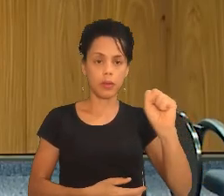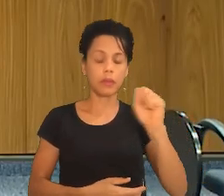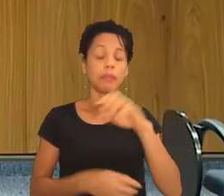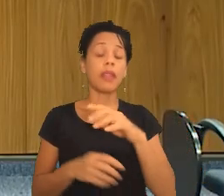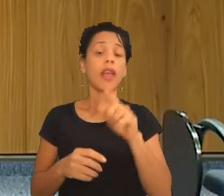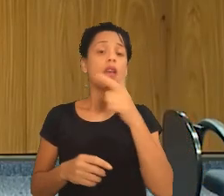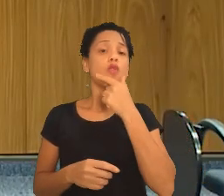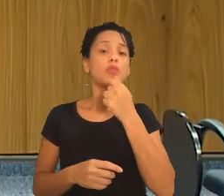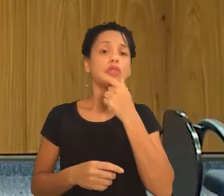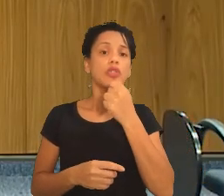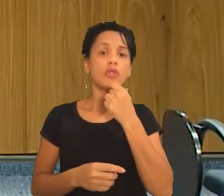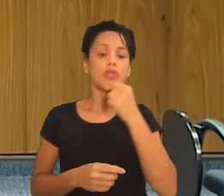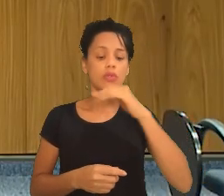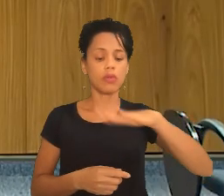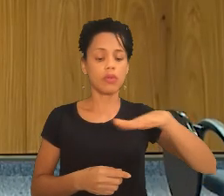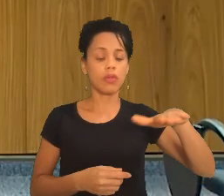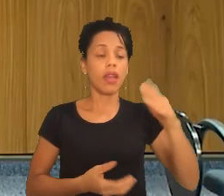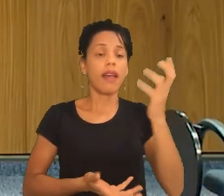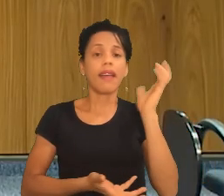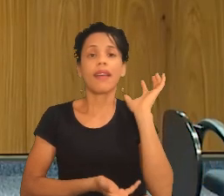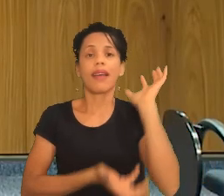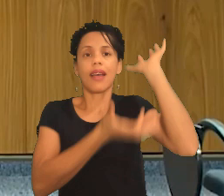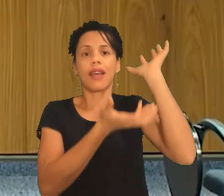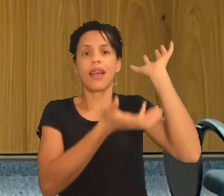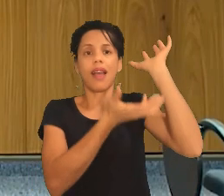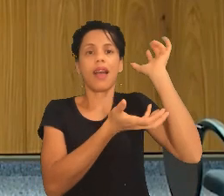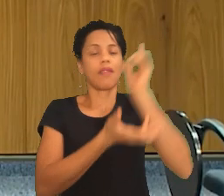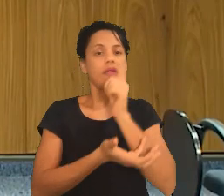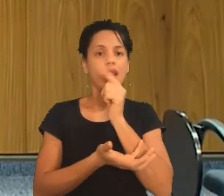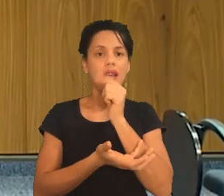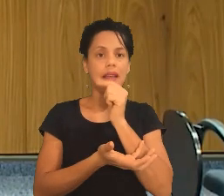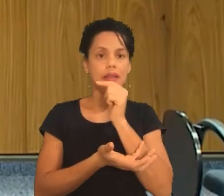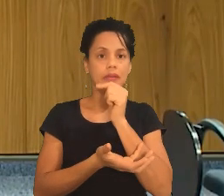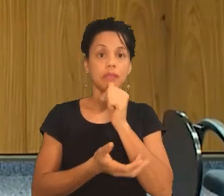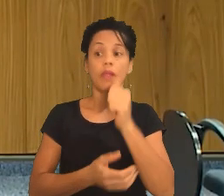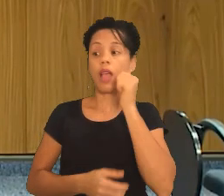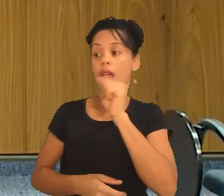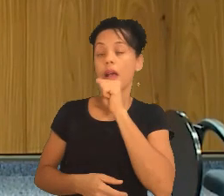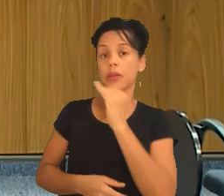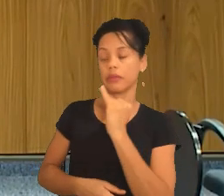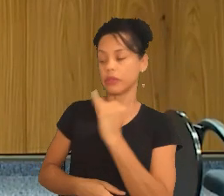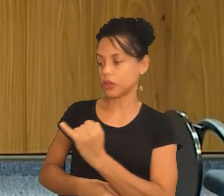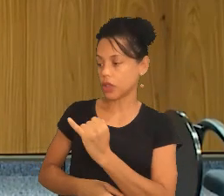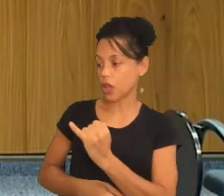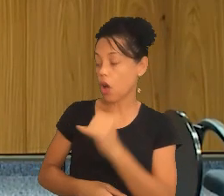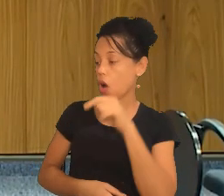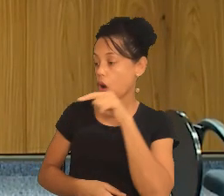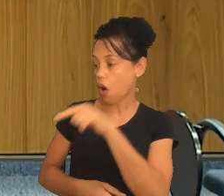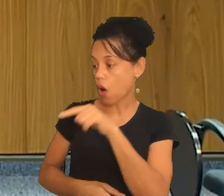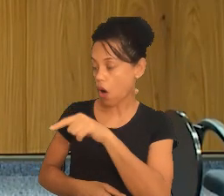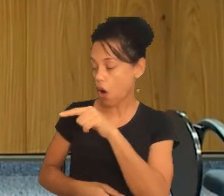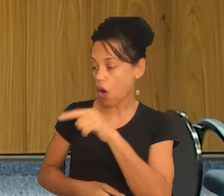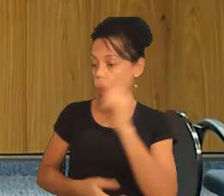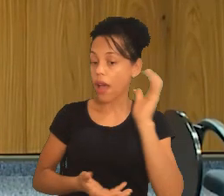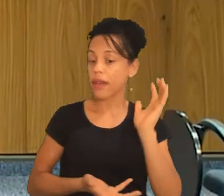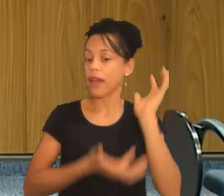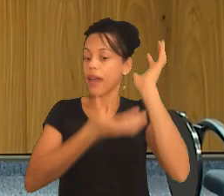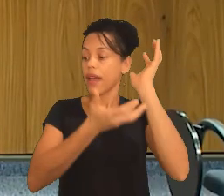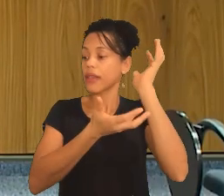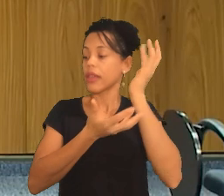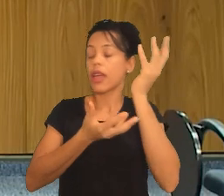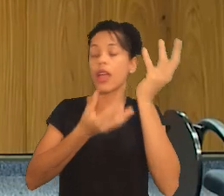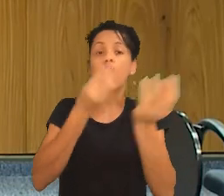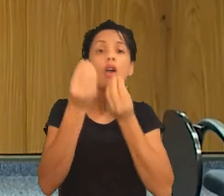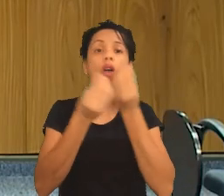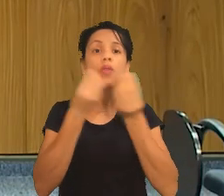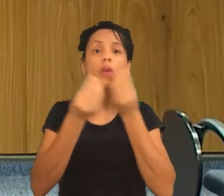é um pouco disso. A gente aqui, a mãe do menino dizia, olha, carregar água, na poesia do Manuel de Barros, é como roubar